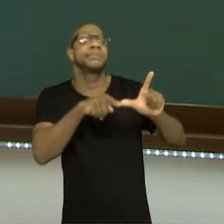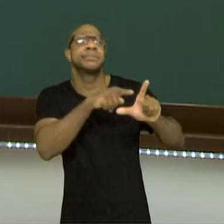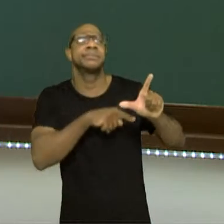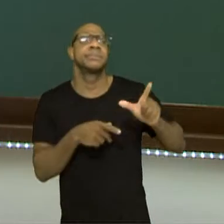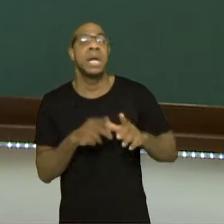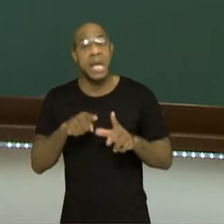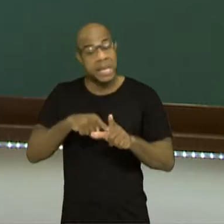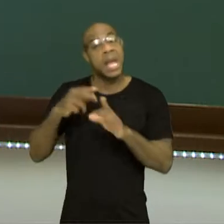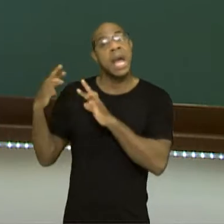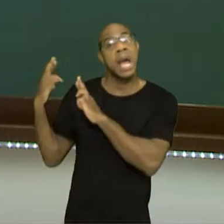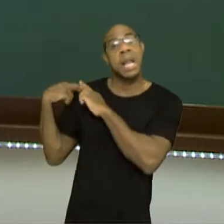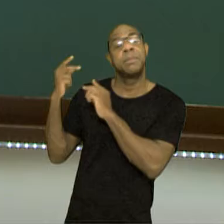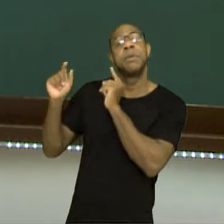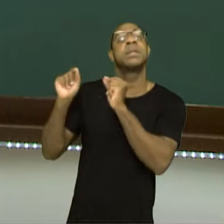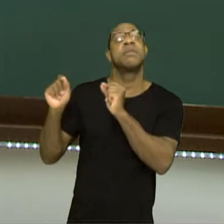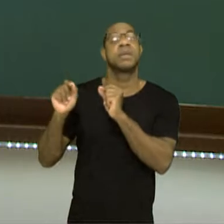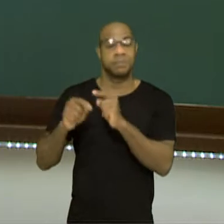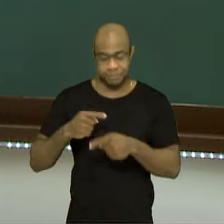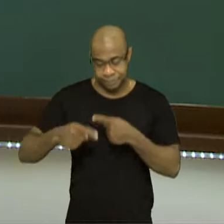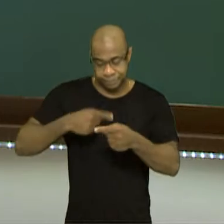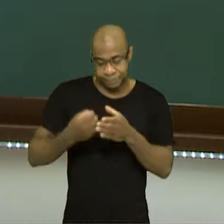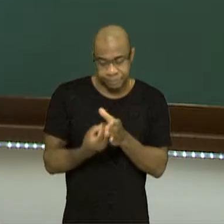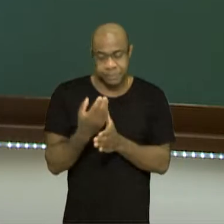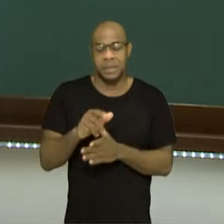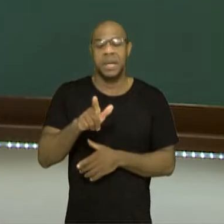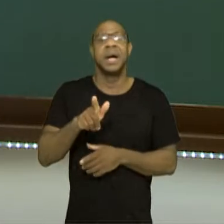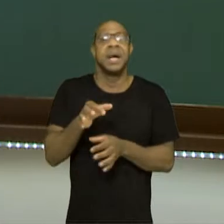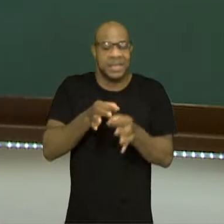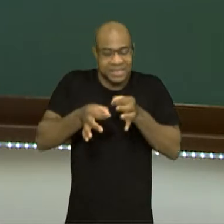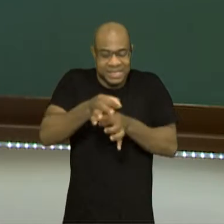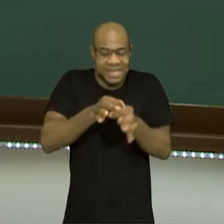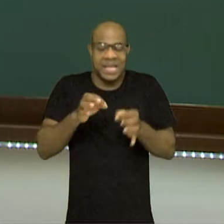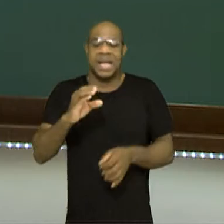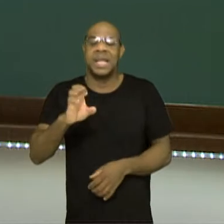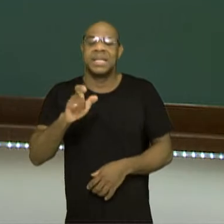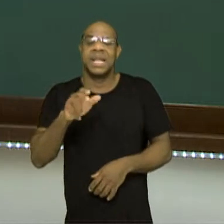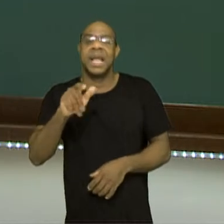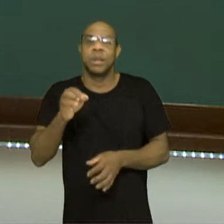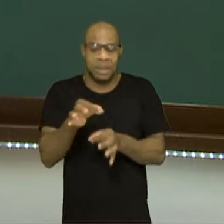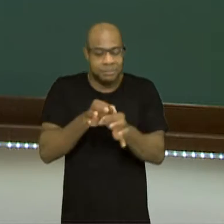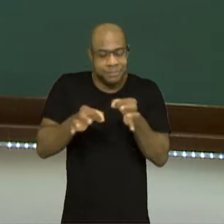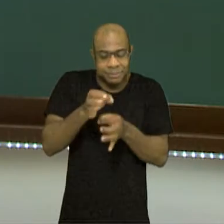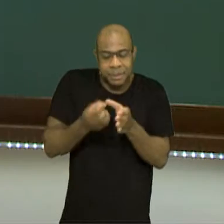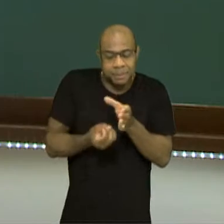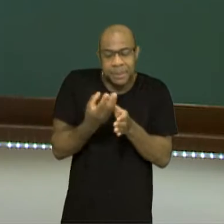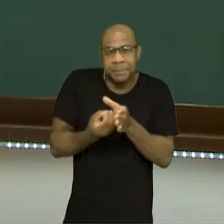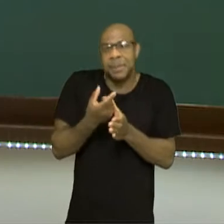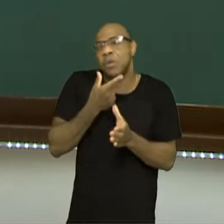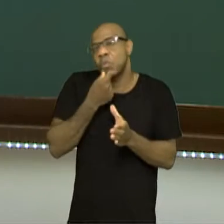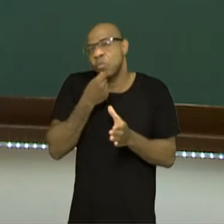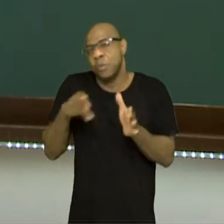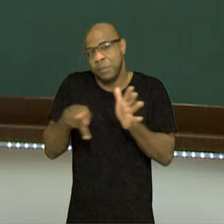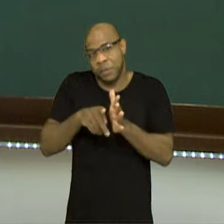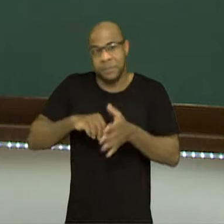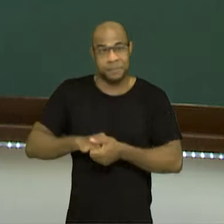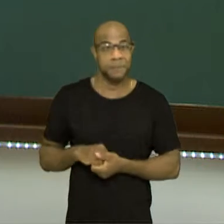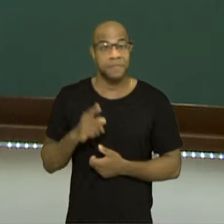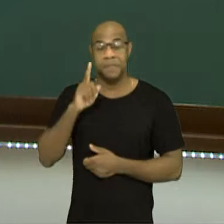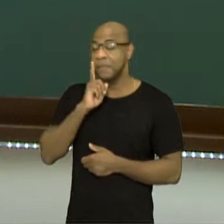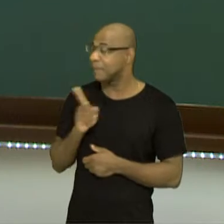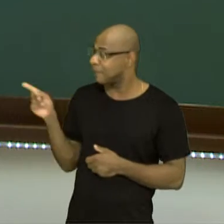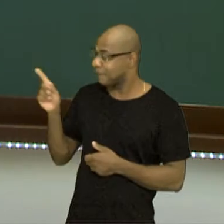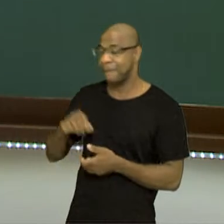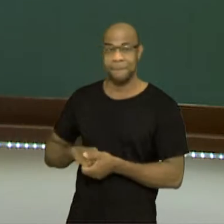é o responsável pela produção de gametas, que são as células reprodutivas humanas. No